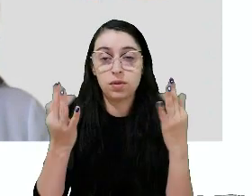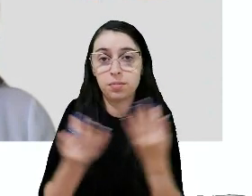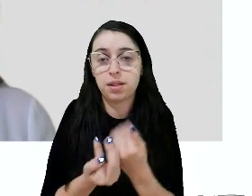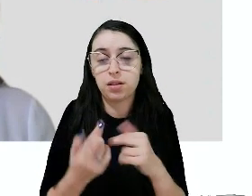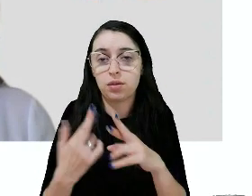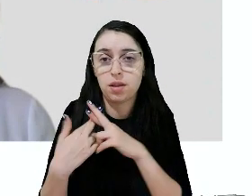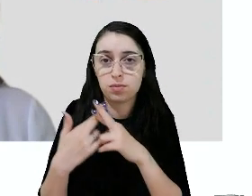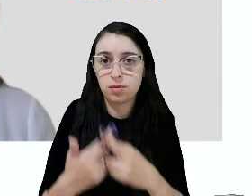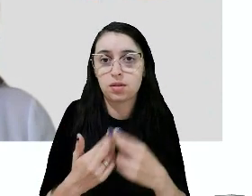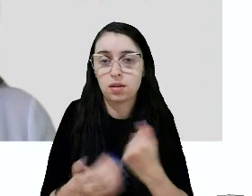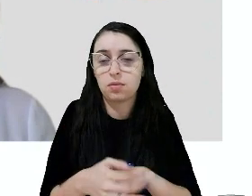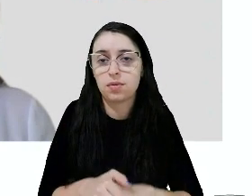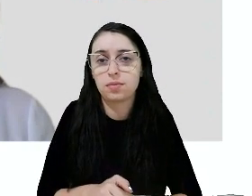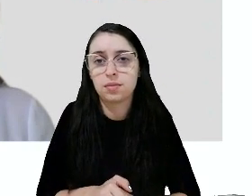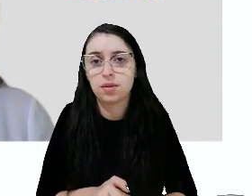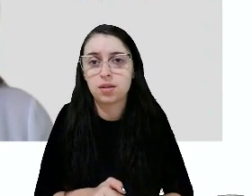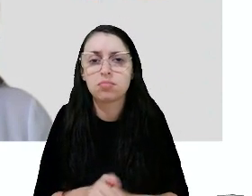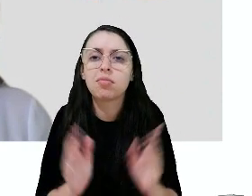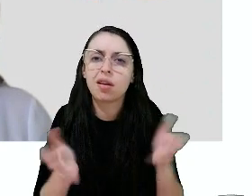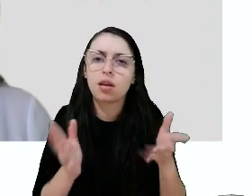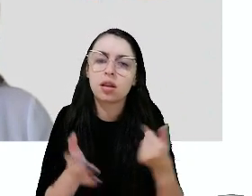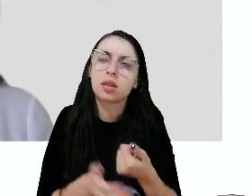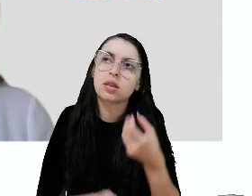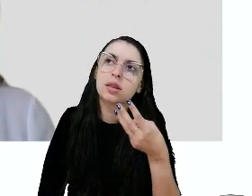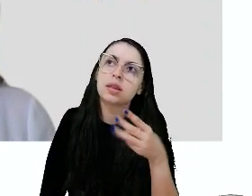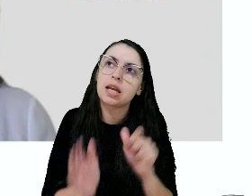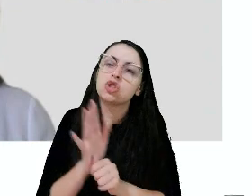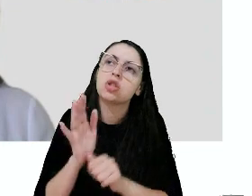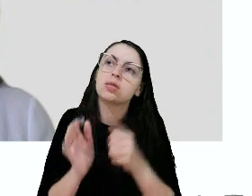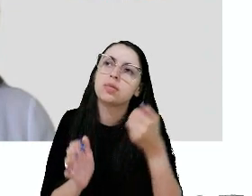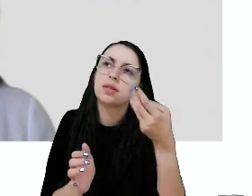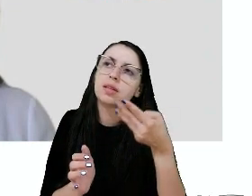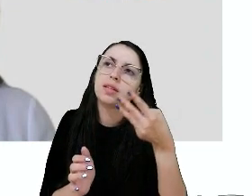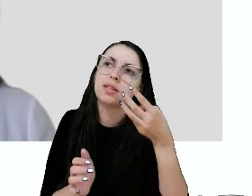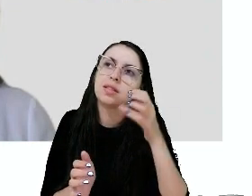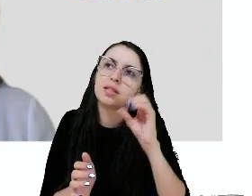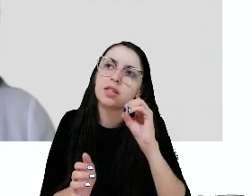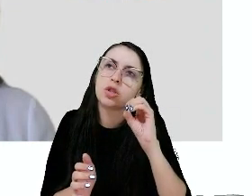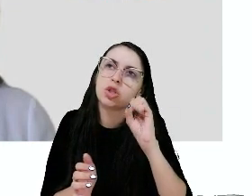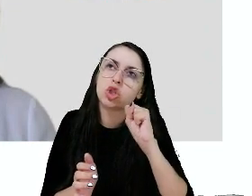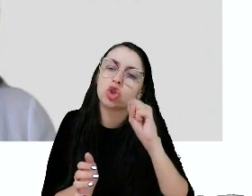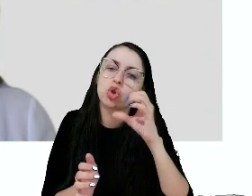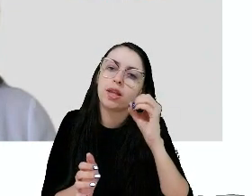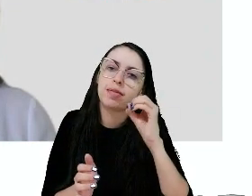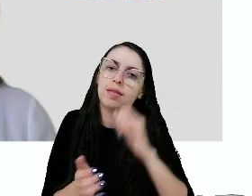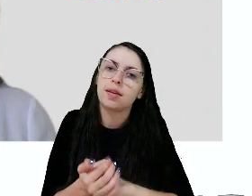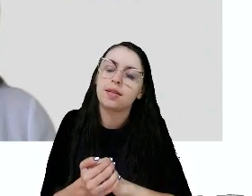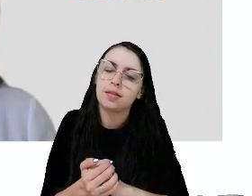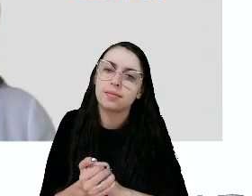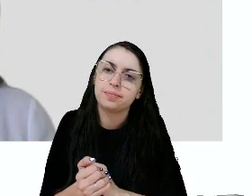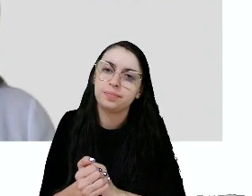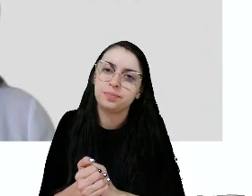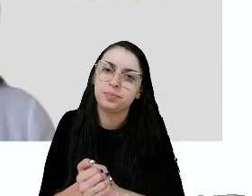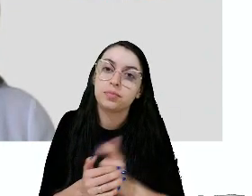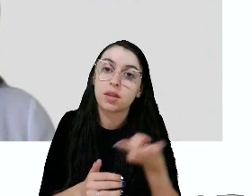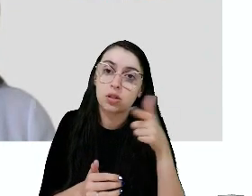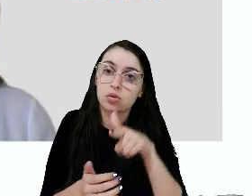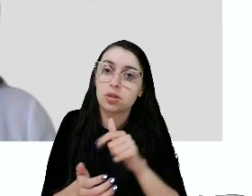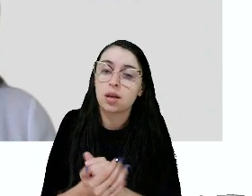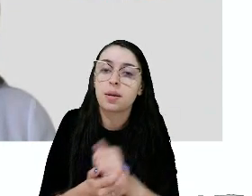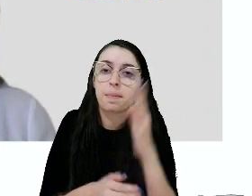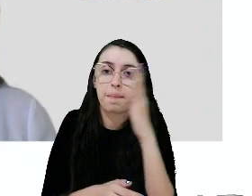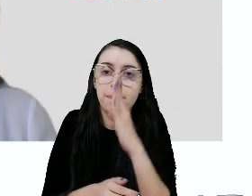não é verdade? Você sabe que nós tínhamos o artigo 380 como pátrio poder, pátrio já disse, mas vou